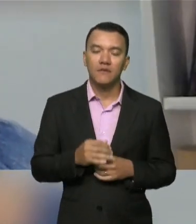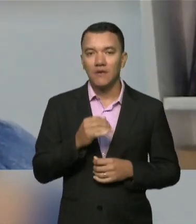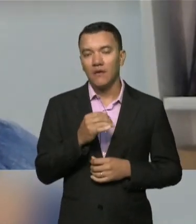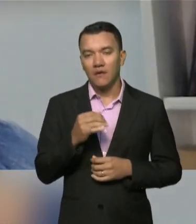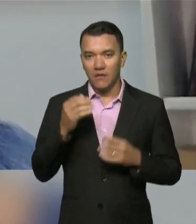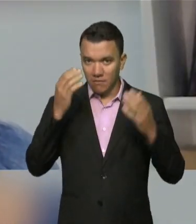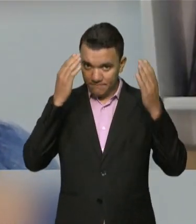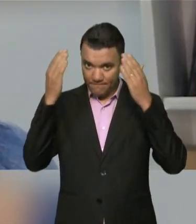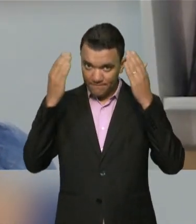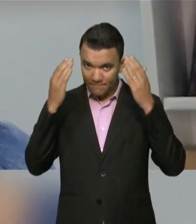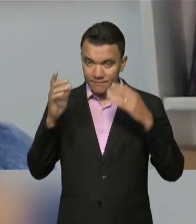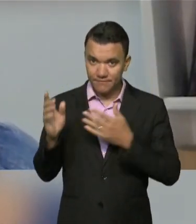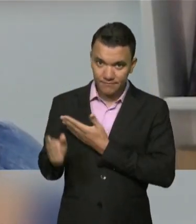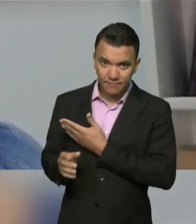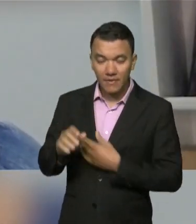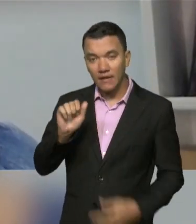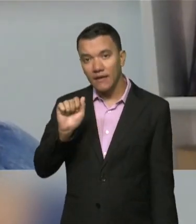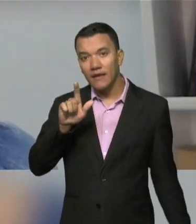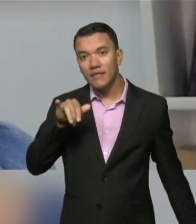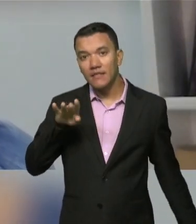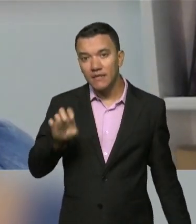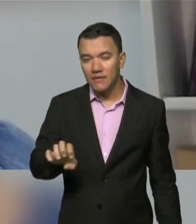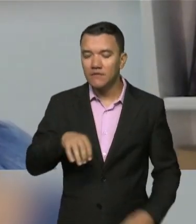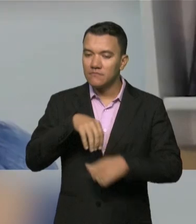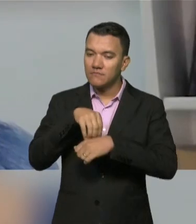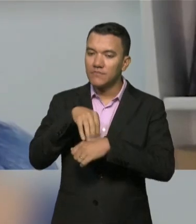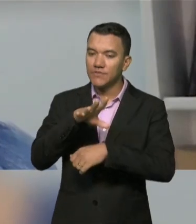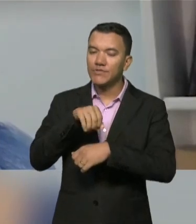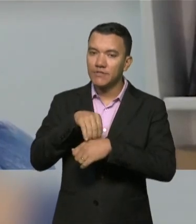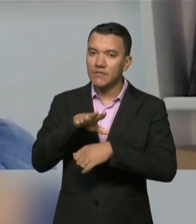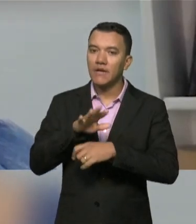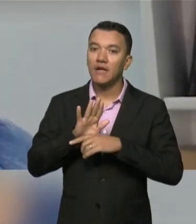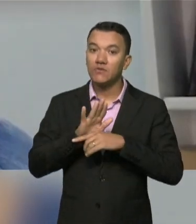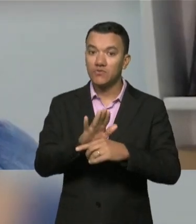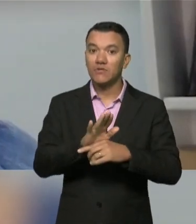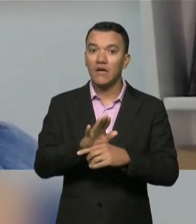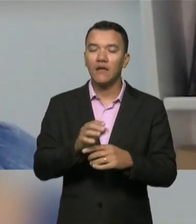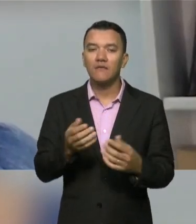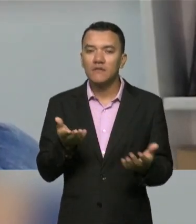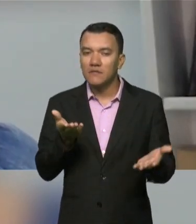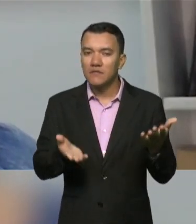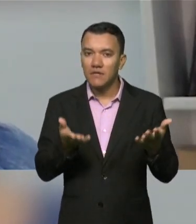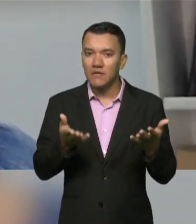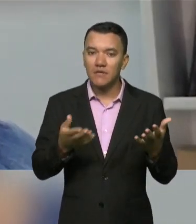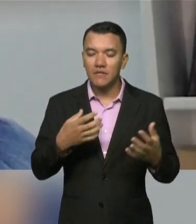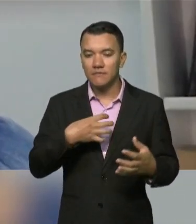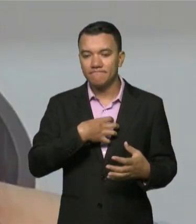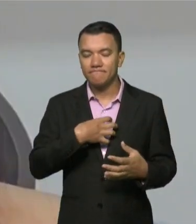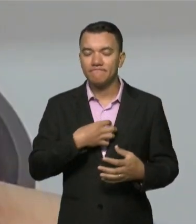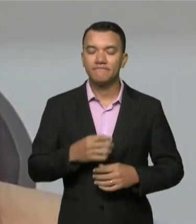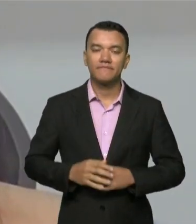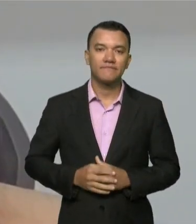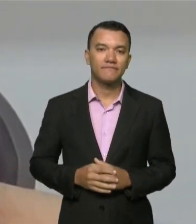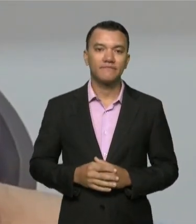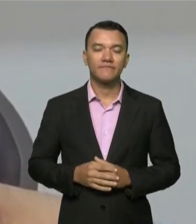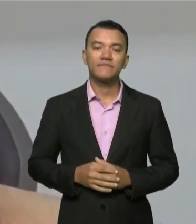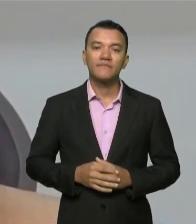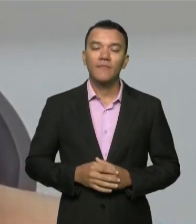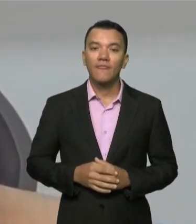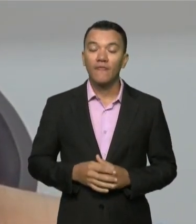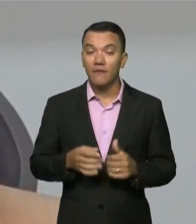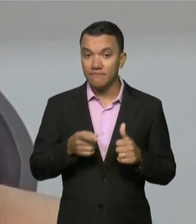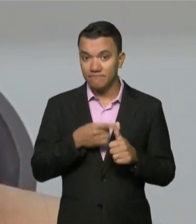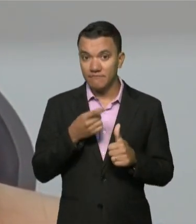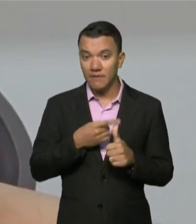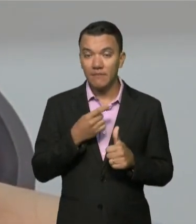de Oliveira compartilha orientações valiosas para manter o equilíbrio emocional às vésperas da prova. No primeiro momento, a gente